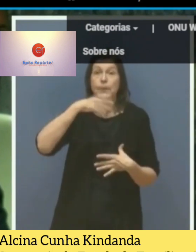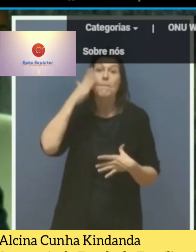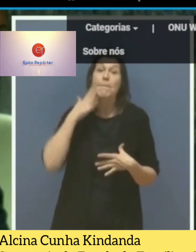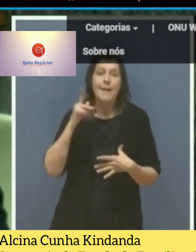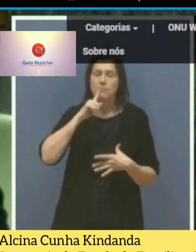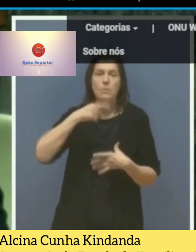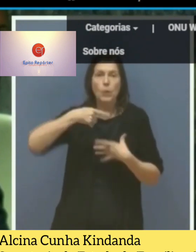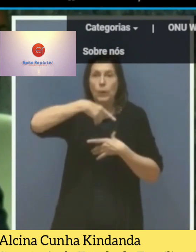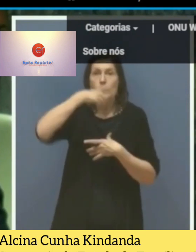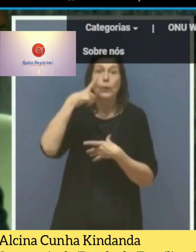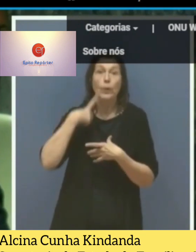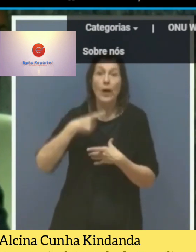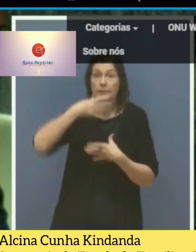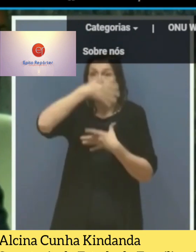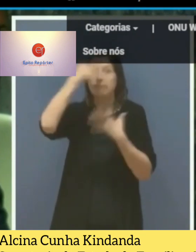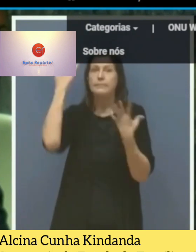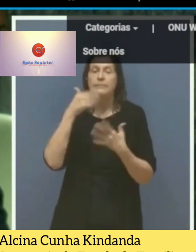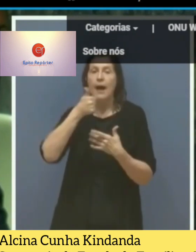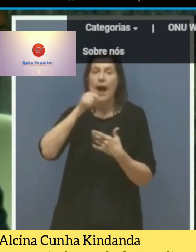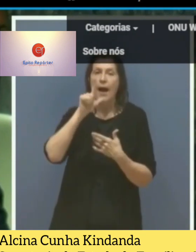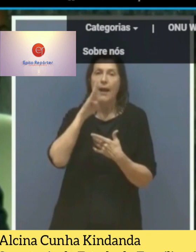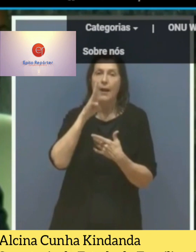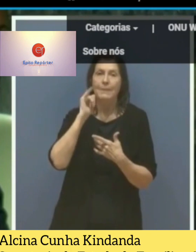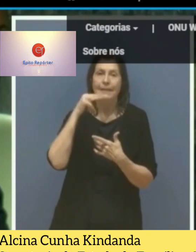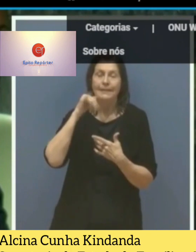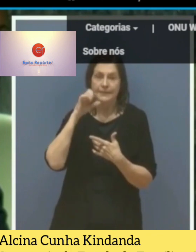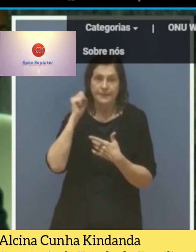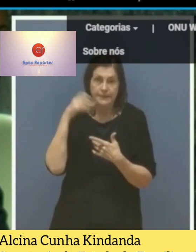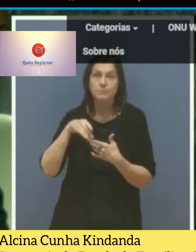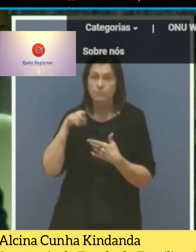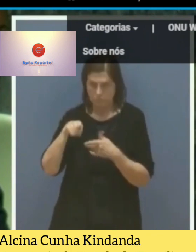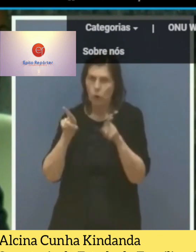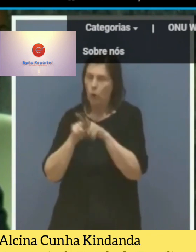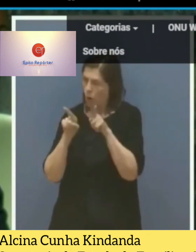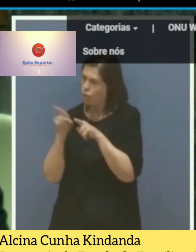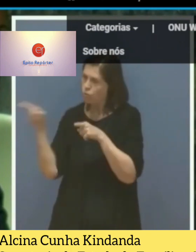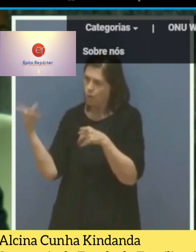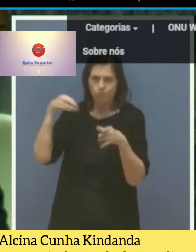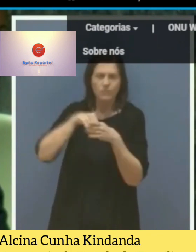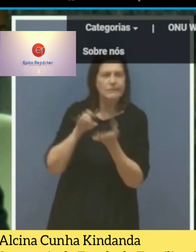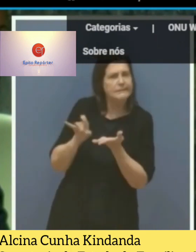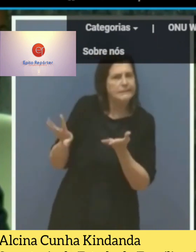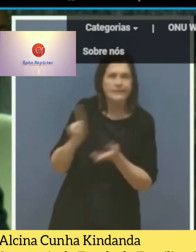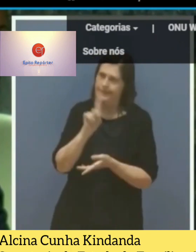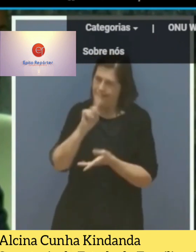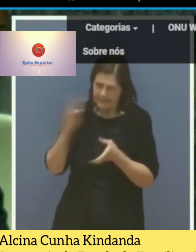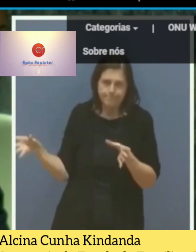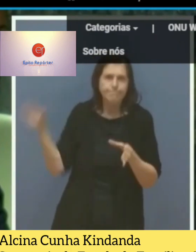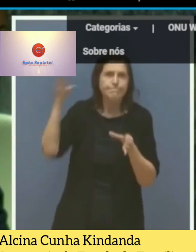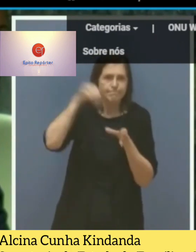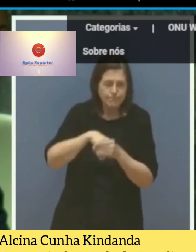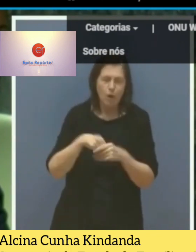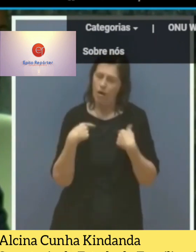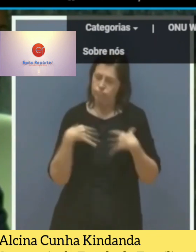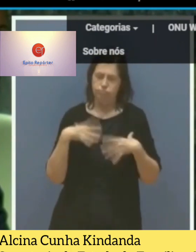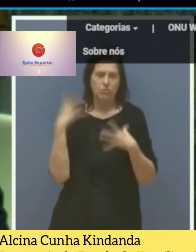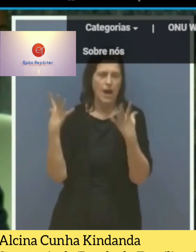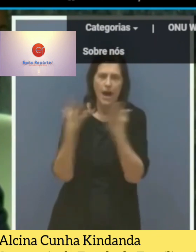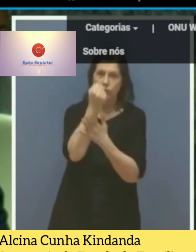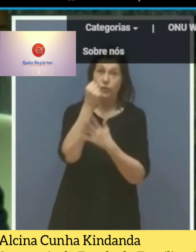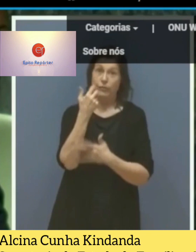vai saltarmos com orgulho a conquista de três medalhas de ouro nos jogos paralímpicos de Atenas 2004